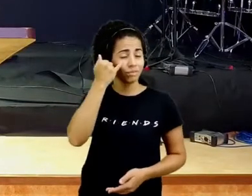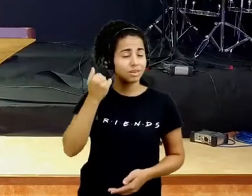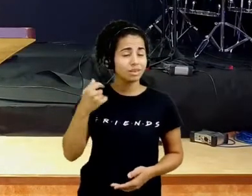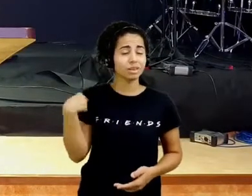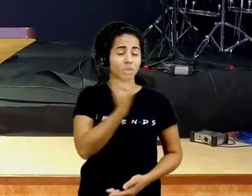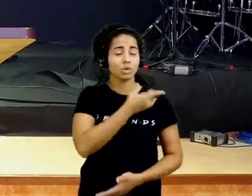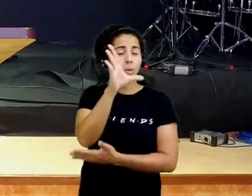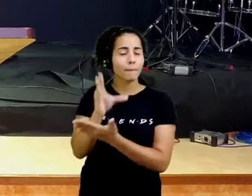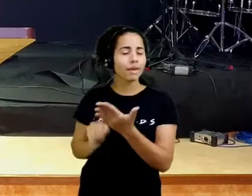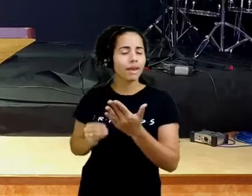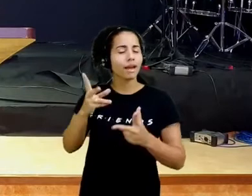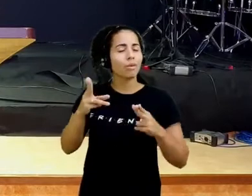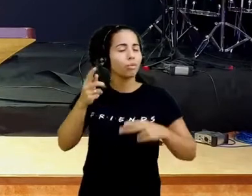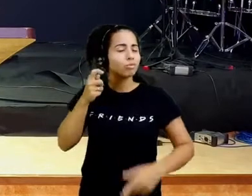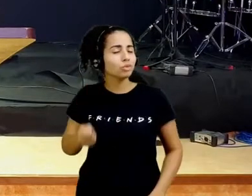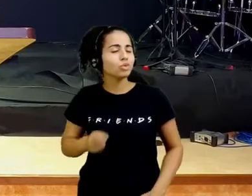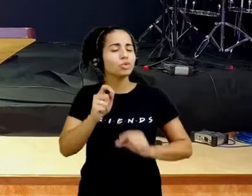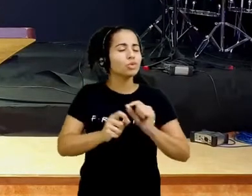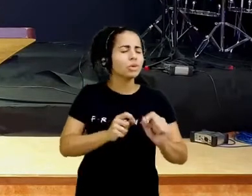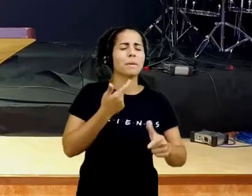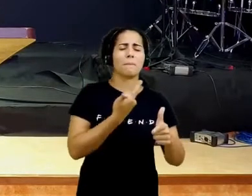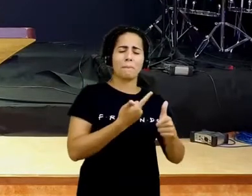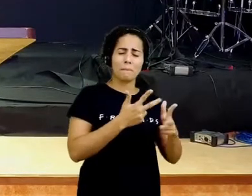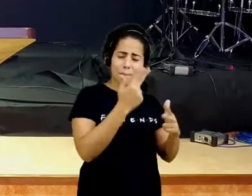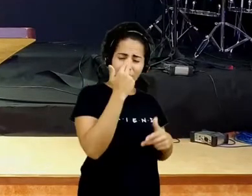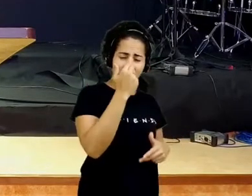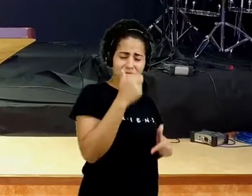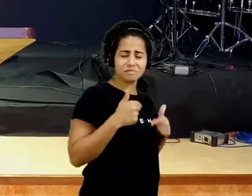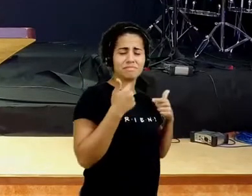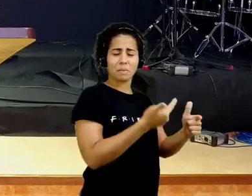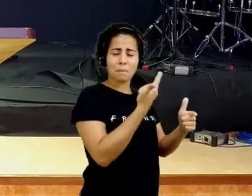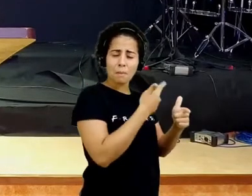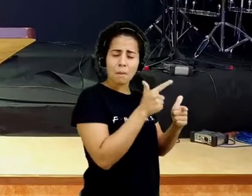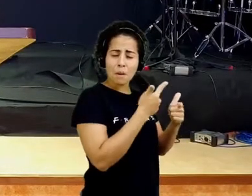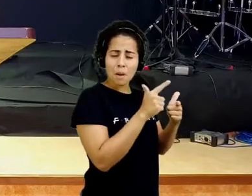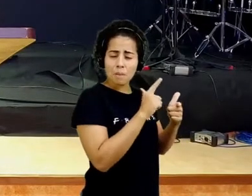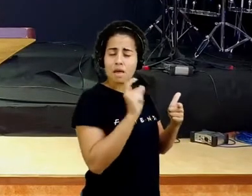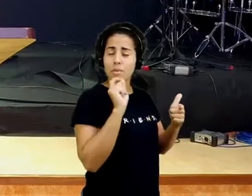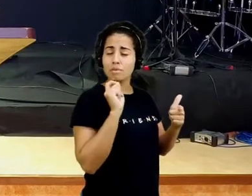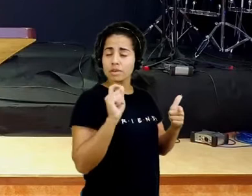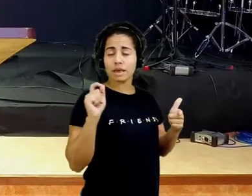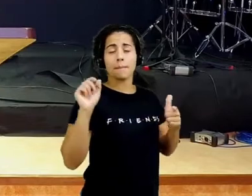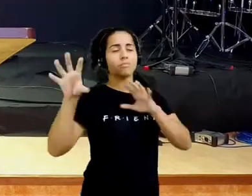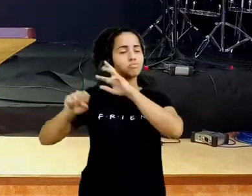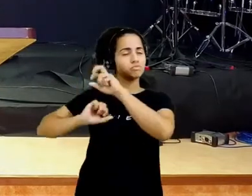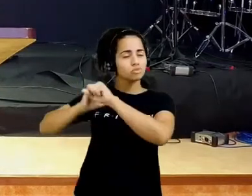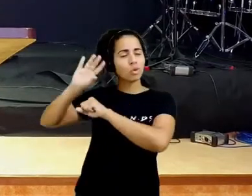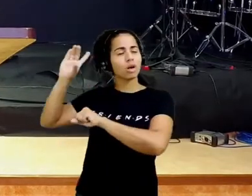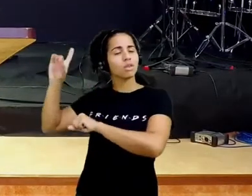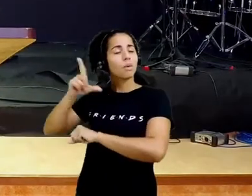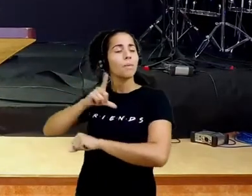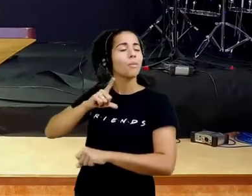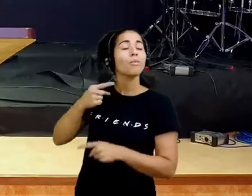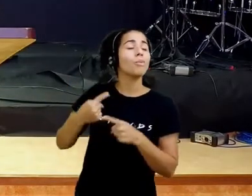dificuldades, as provações, ele se colocou diante de ti, ó Pai, na esperança